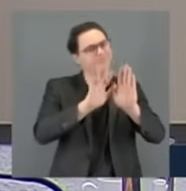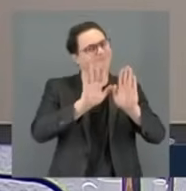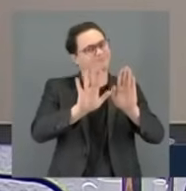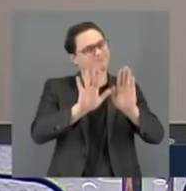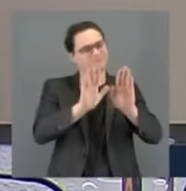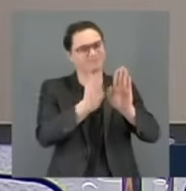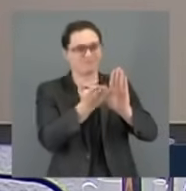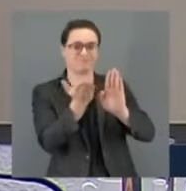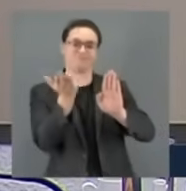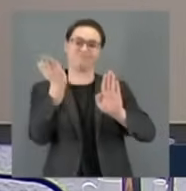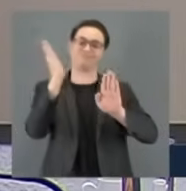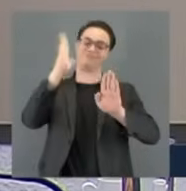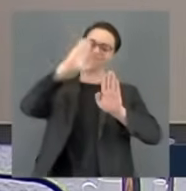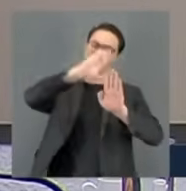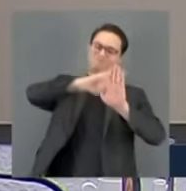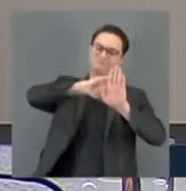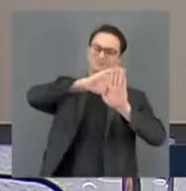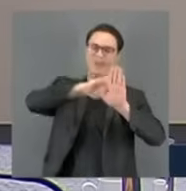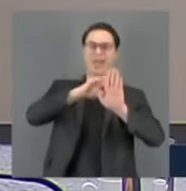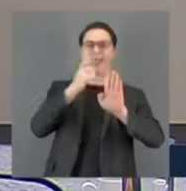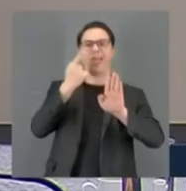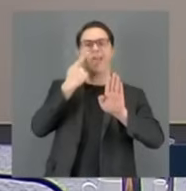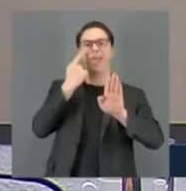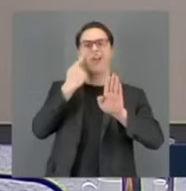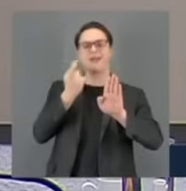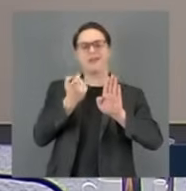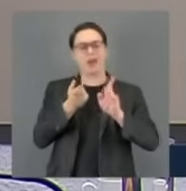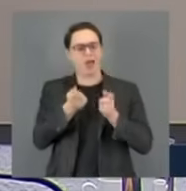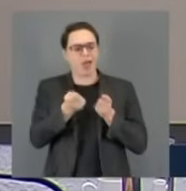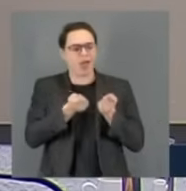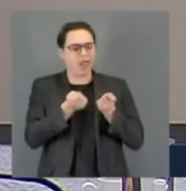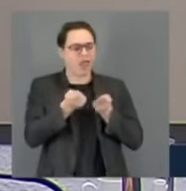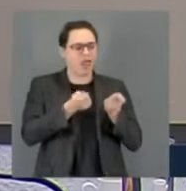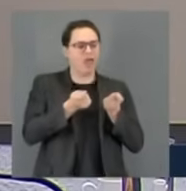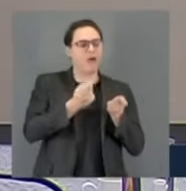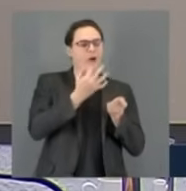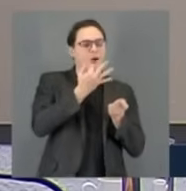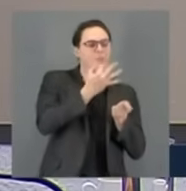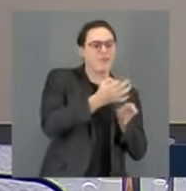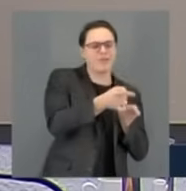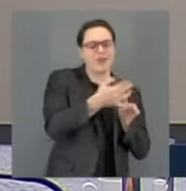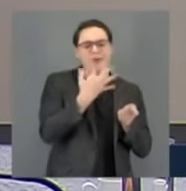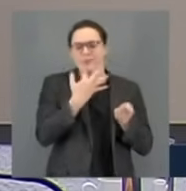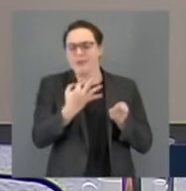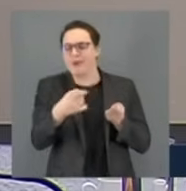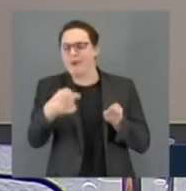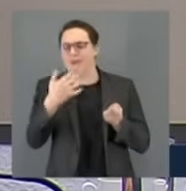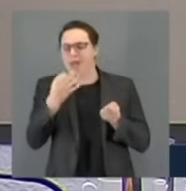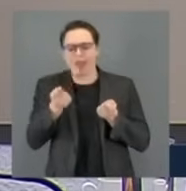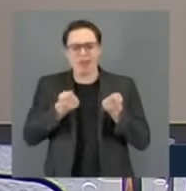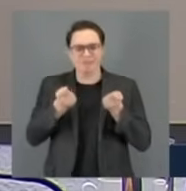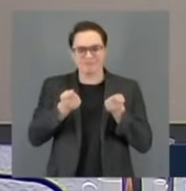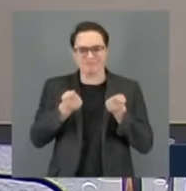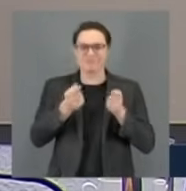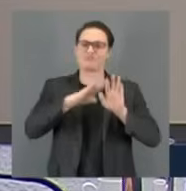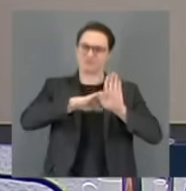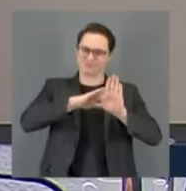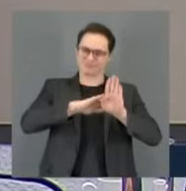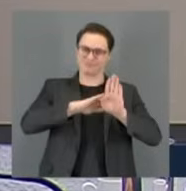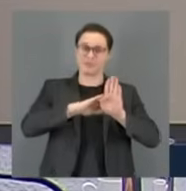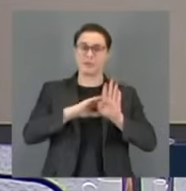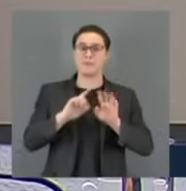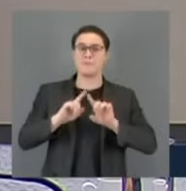Tudo isso para controlar o que as pessoas dizem, a opinião das pessoas. E as